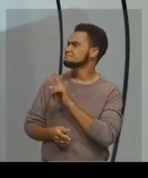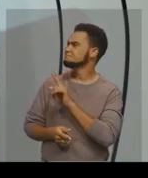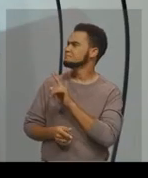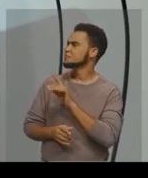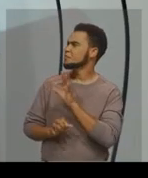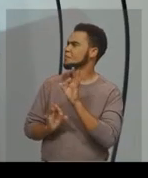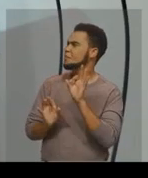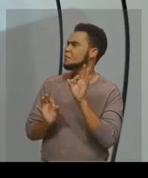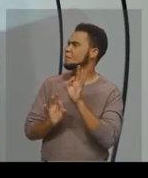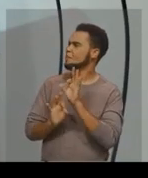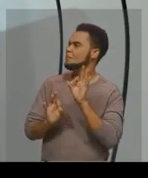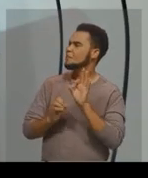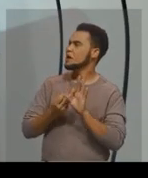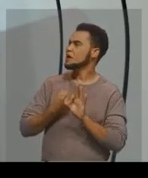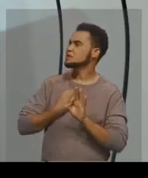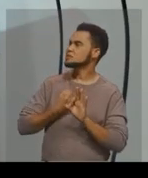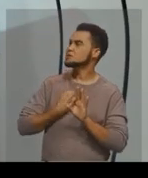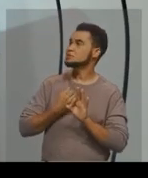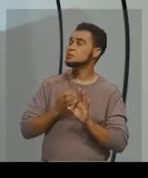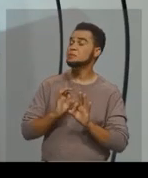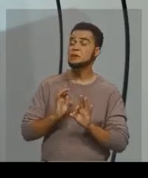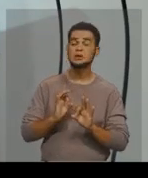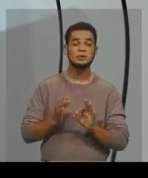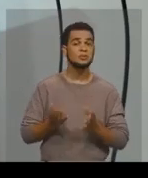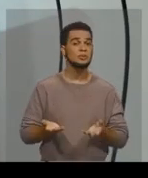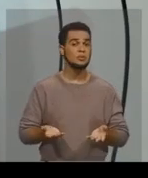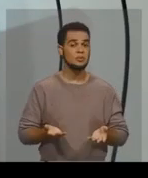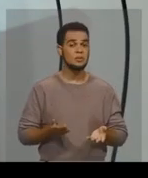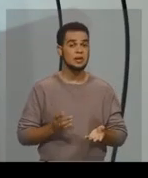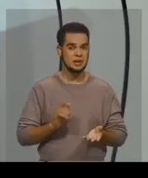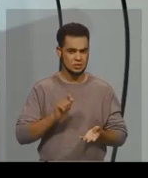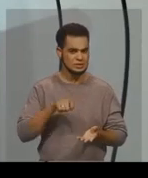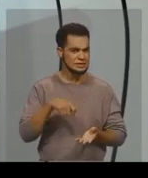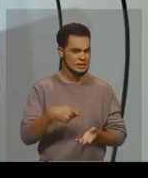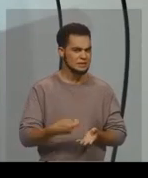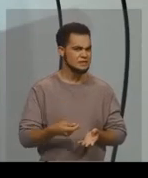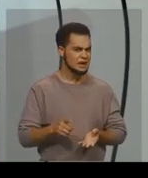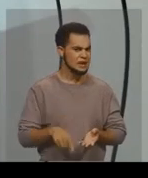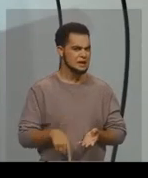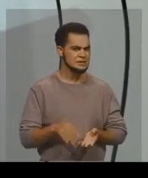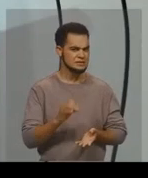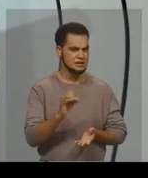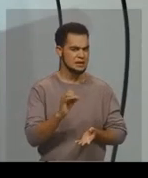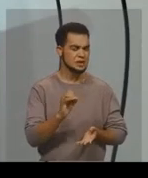de não aparecer o número não quer dizer que ele vale 0. Ele vale